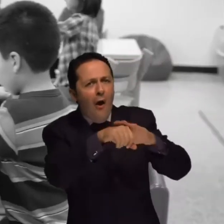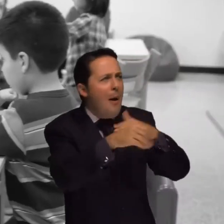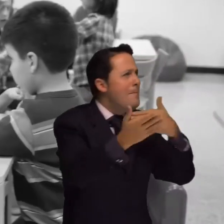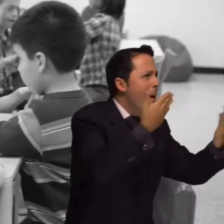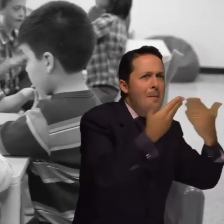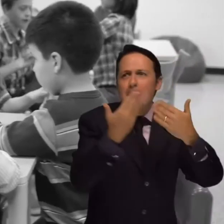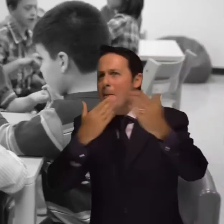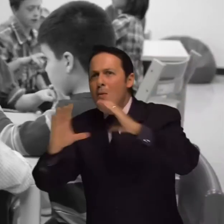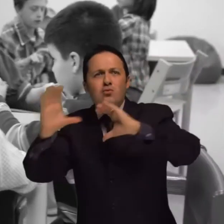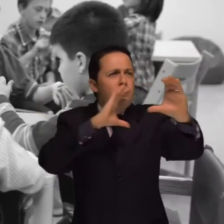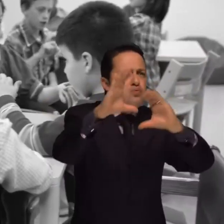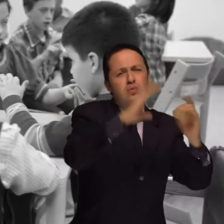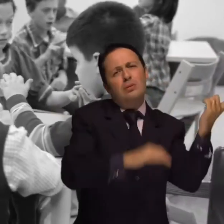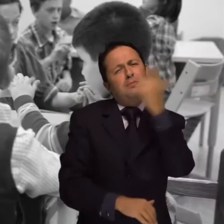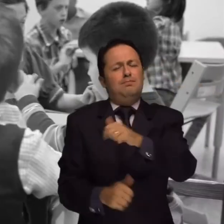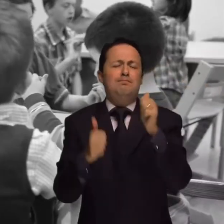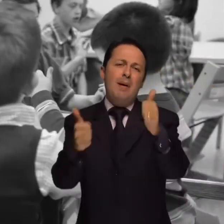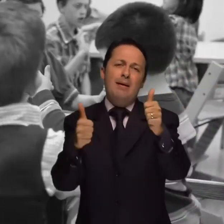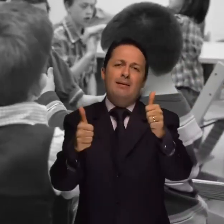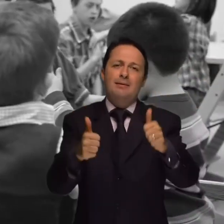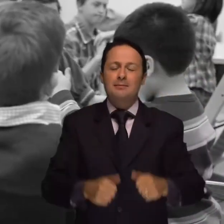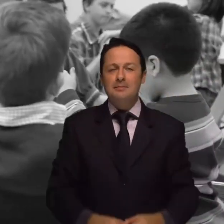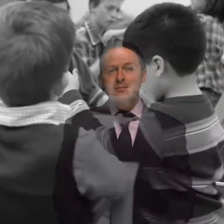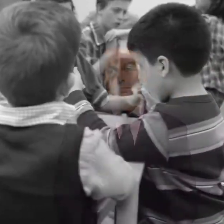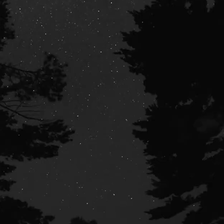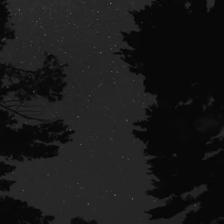Isso me ajudou a me comunicar com as pessoas.